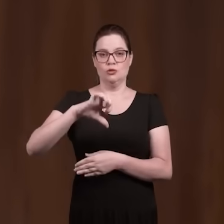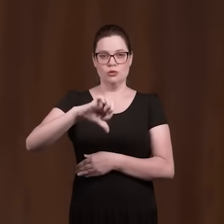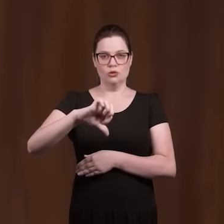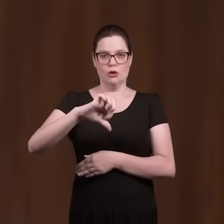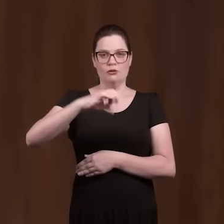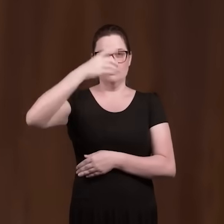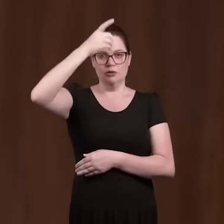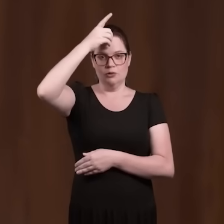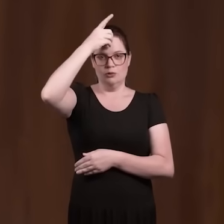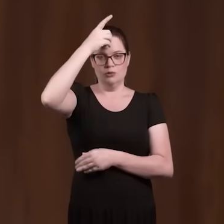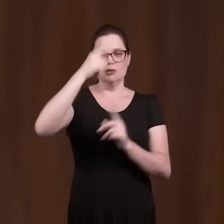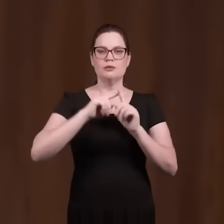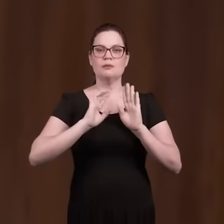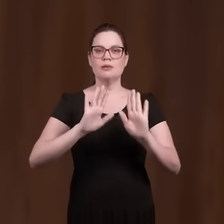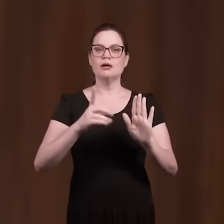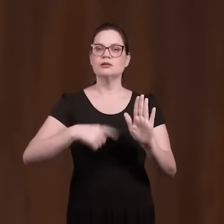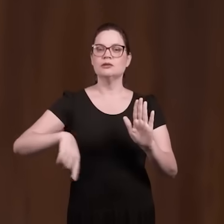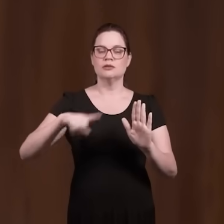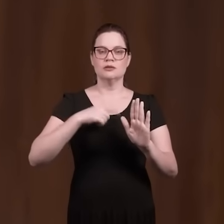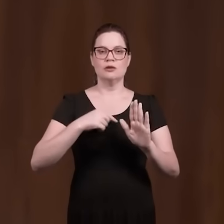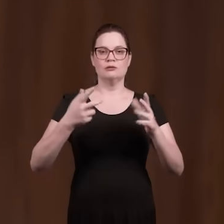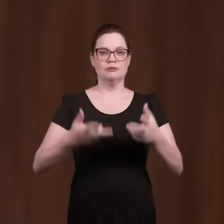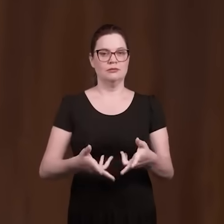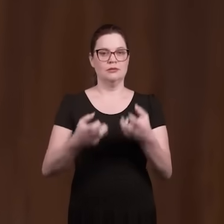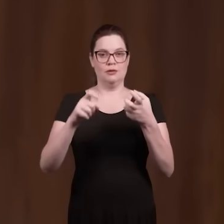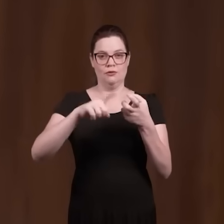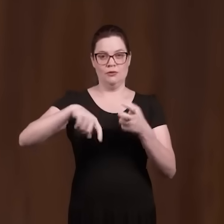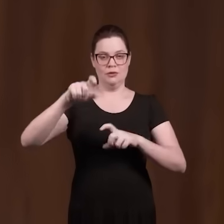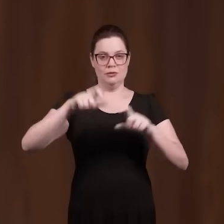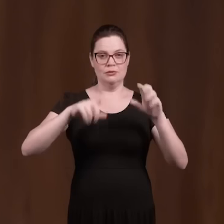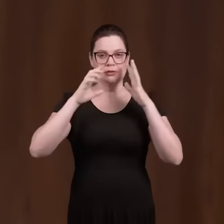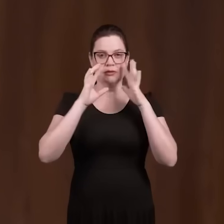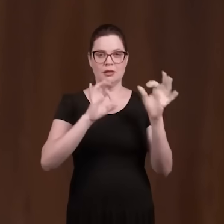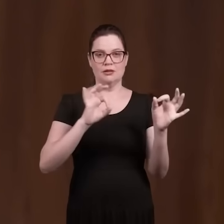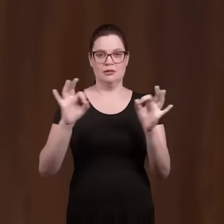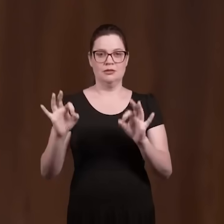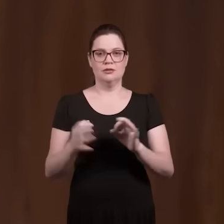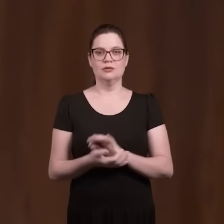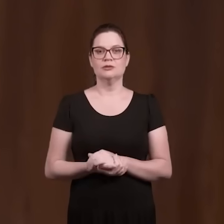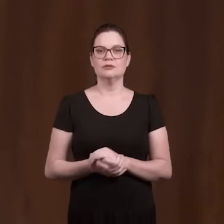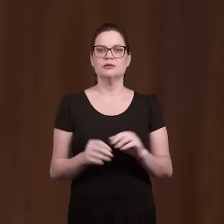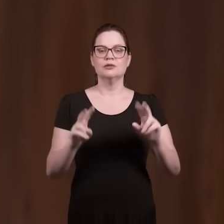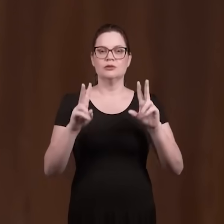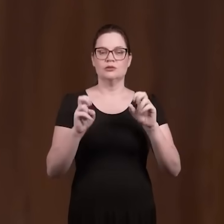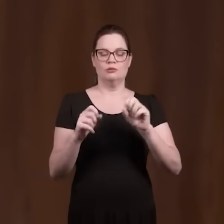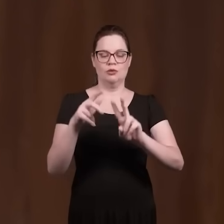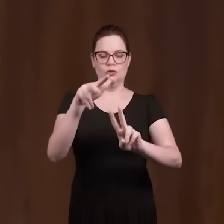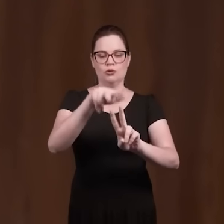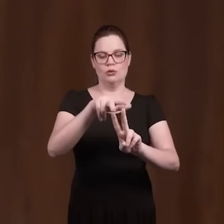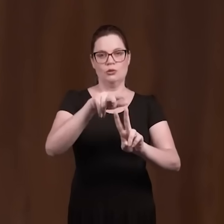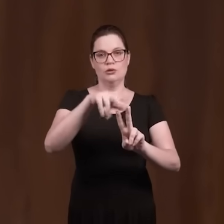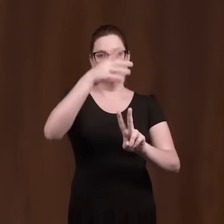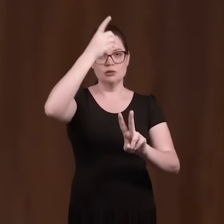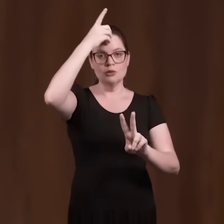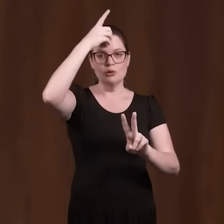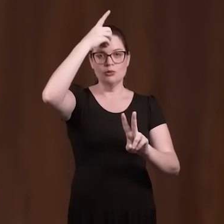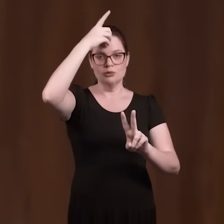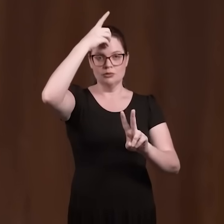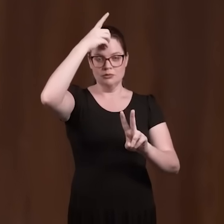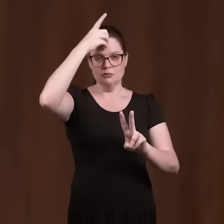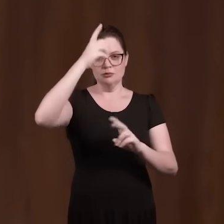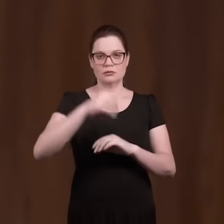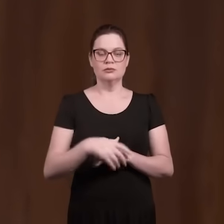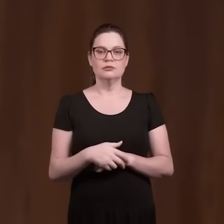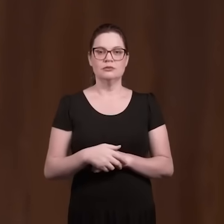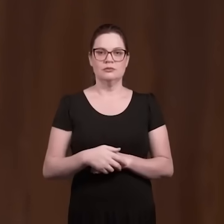Mas nós estamos chamando a atenção para as nossas igrejas, para aqueles irmãos que nos ouvem, sobre 2 dons espirituais